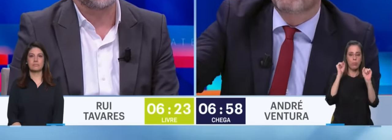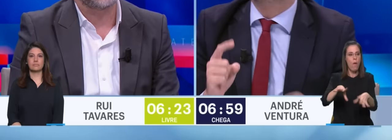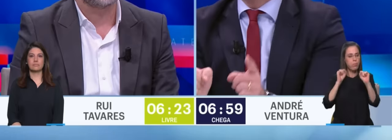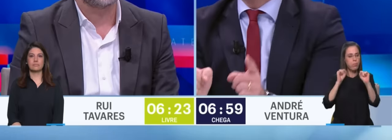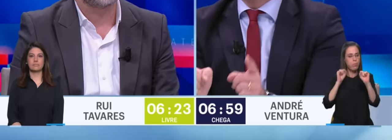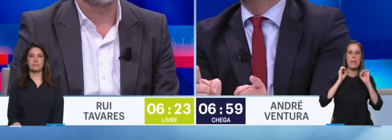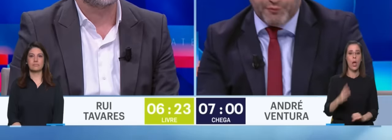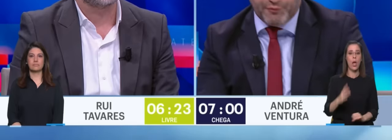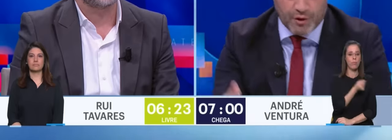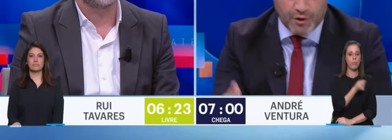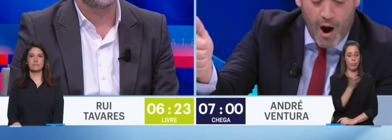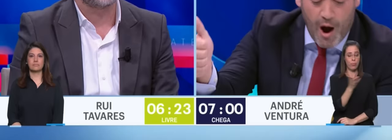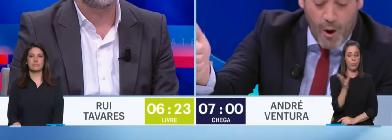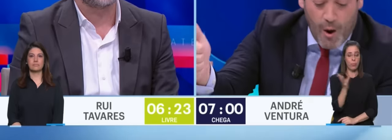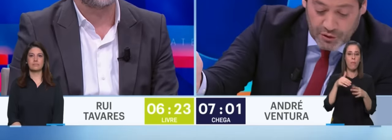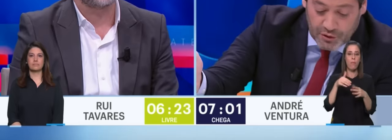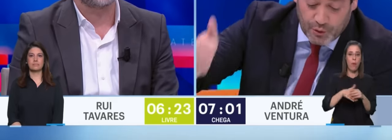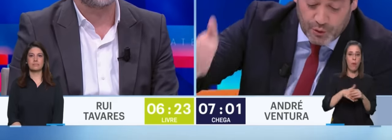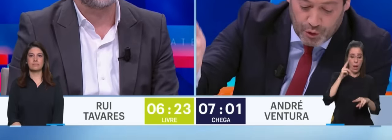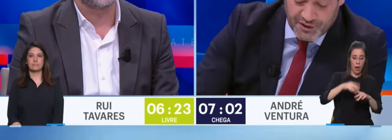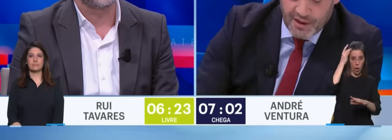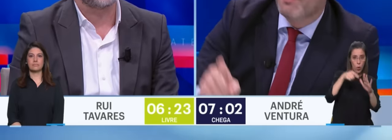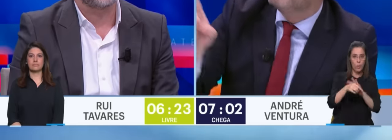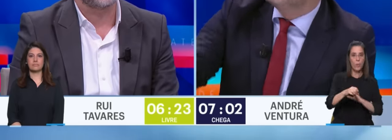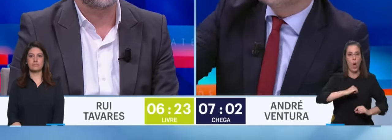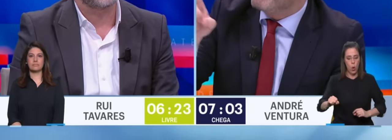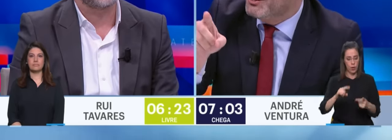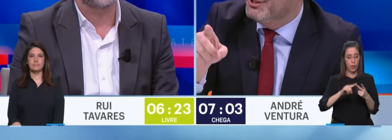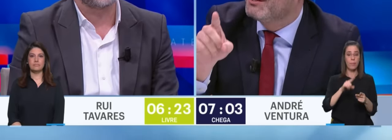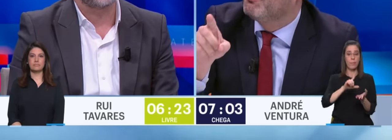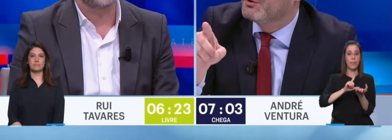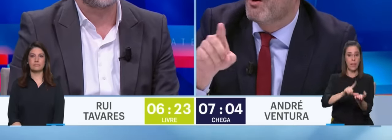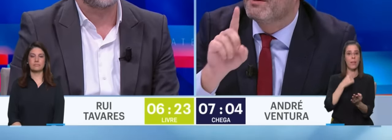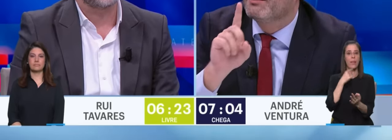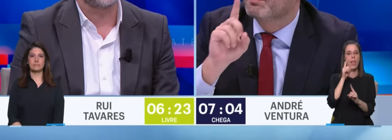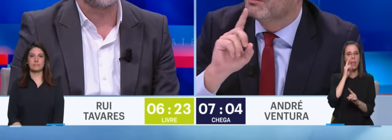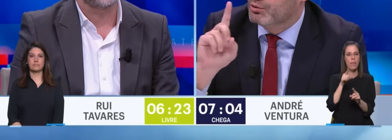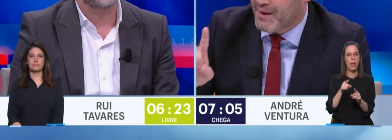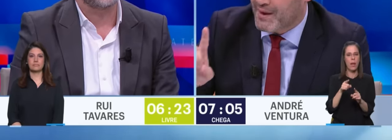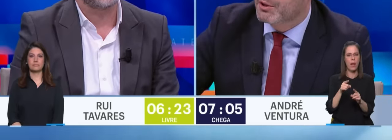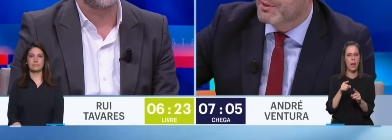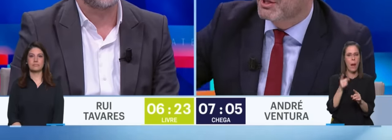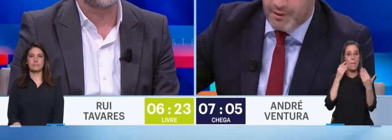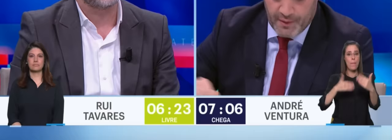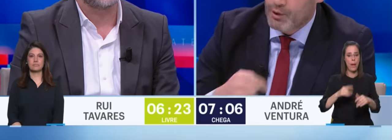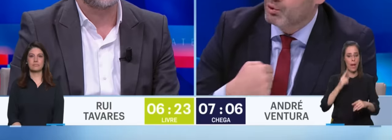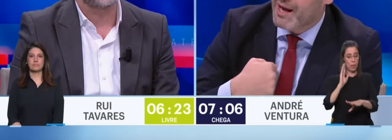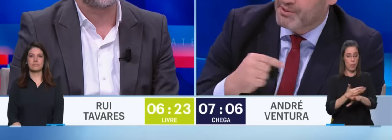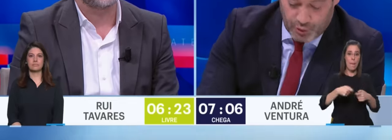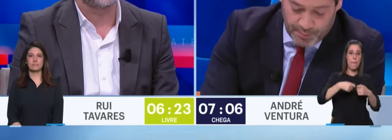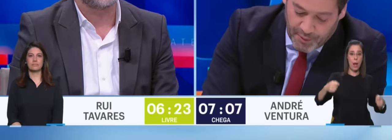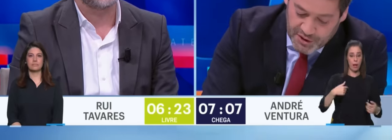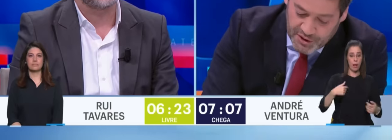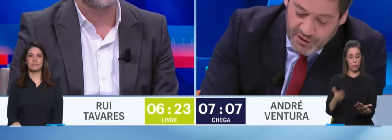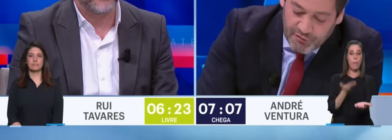vezes número de vezes que o livre votou aumento de penas contra a corrupção contra o Rui Tavares diz que defende o aumento das dos prazos de prescrição o chega